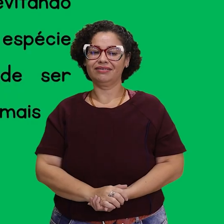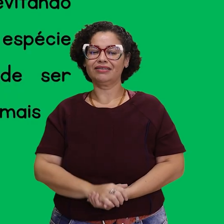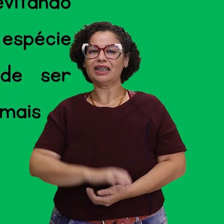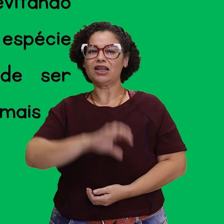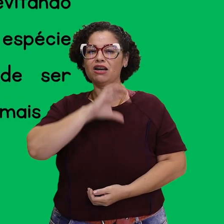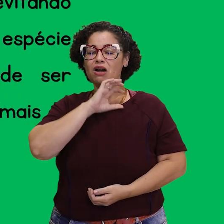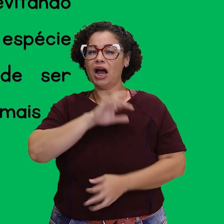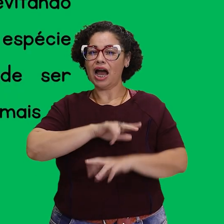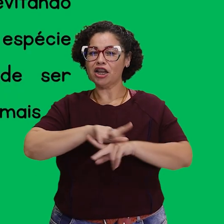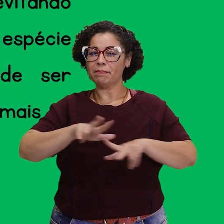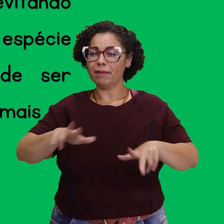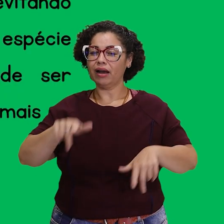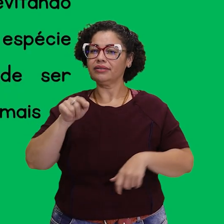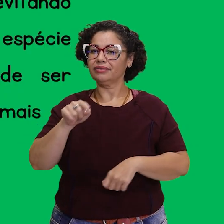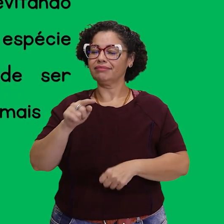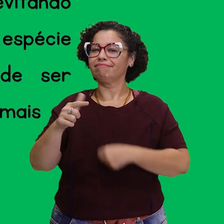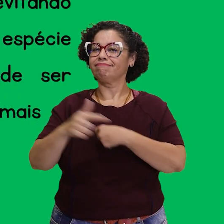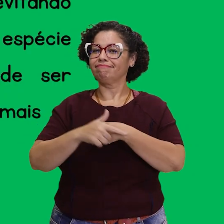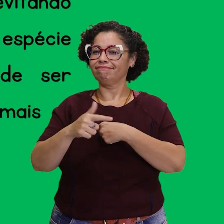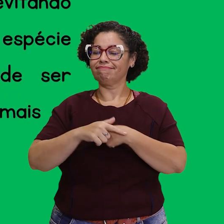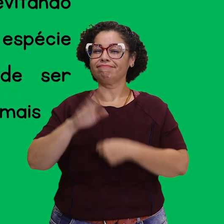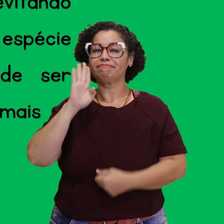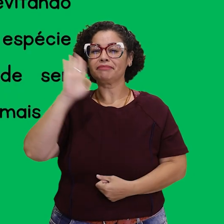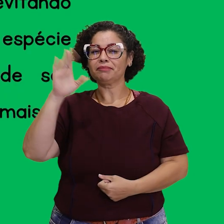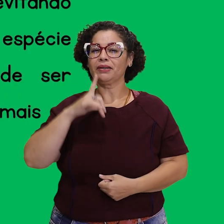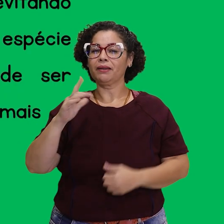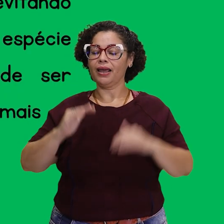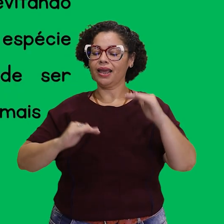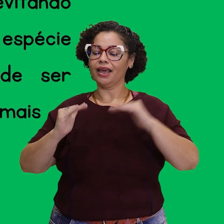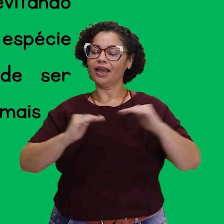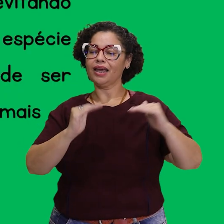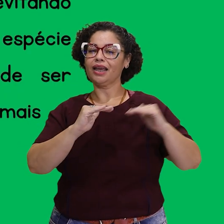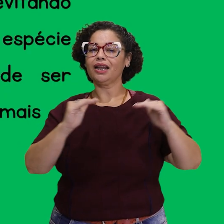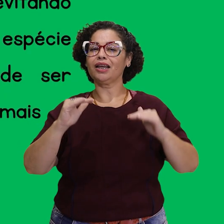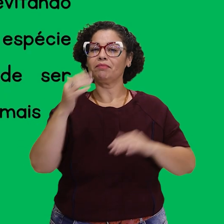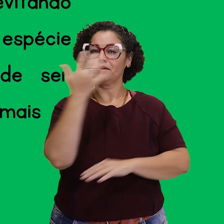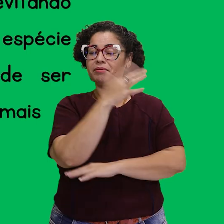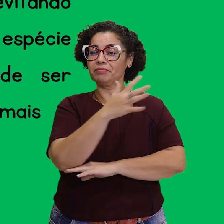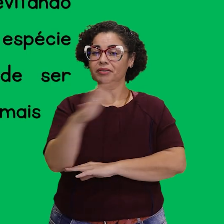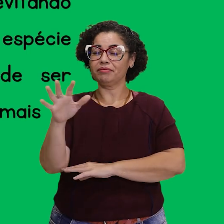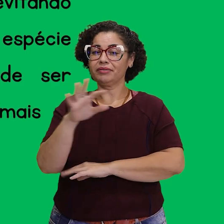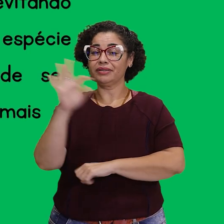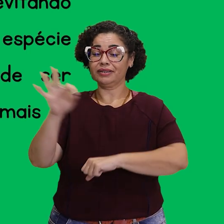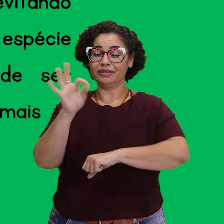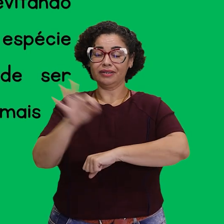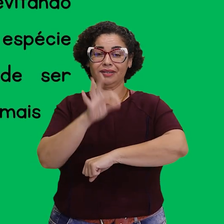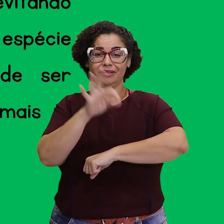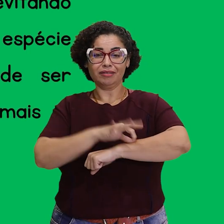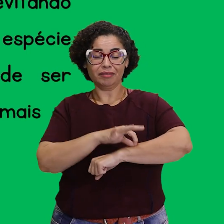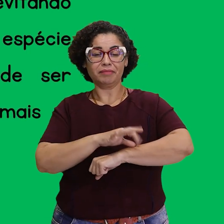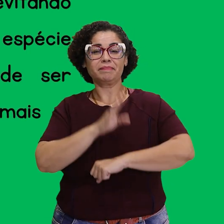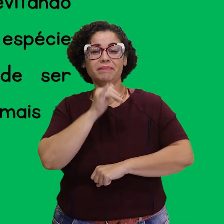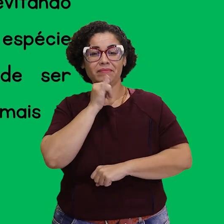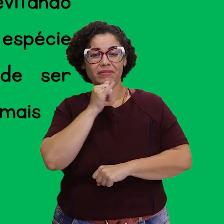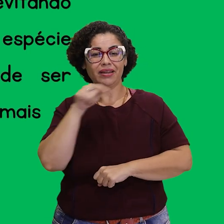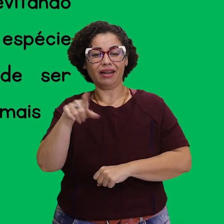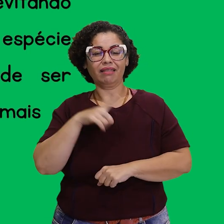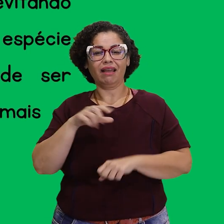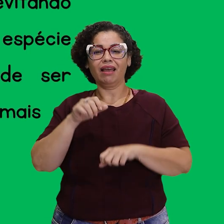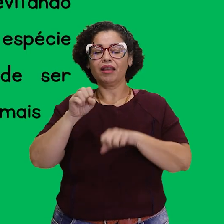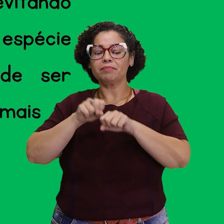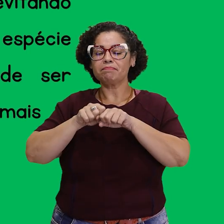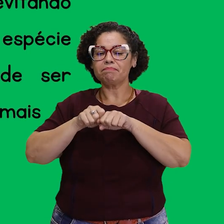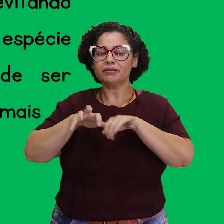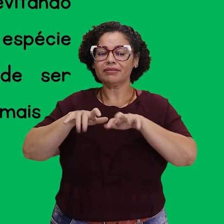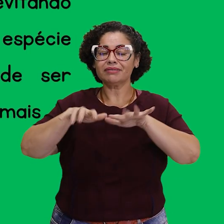aí. Os animais têm um papel essencial no equilíbrio do meio ambiente. As abelhas, por exemplo, ajudam